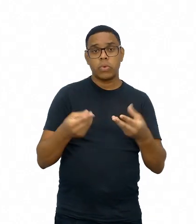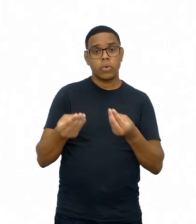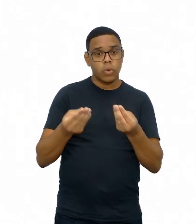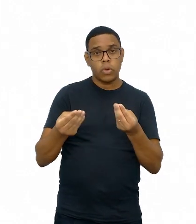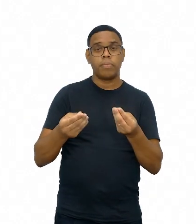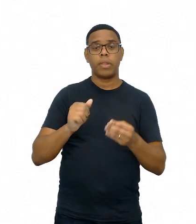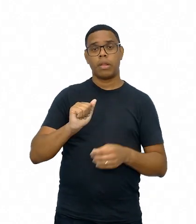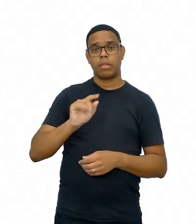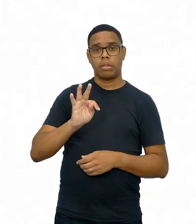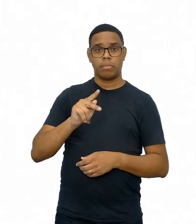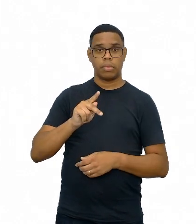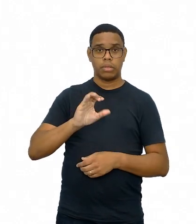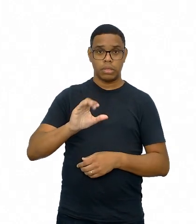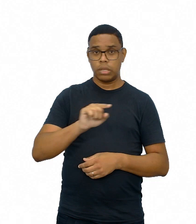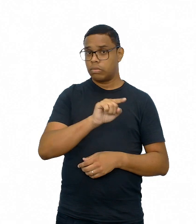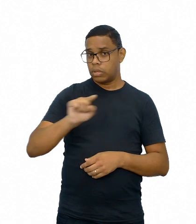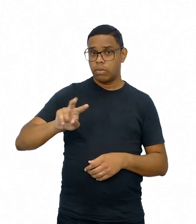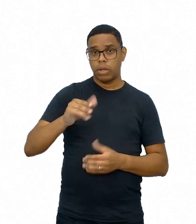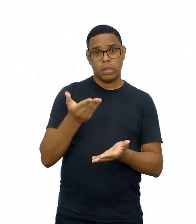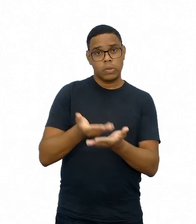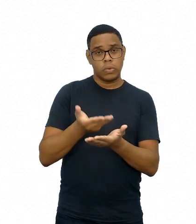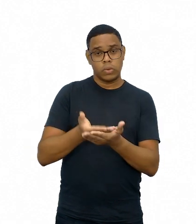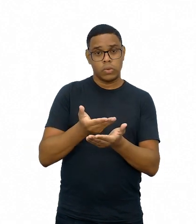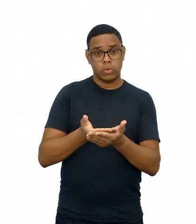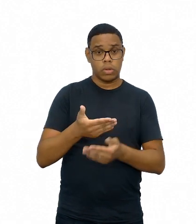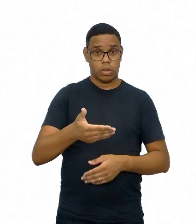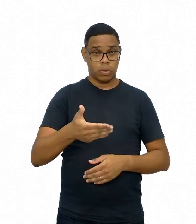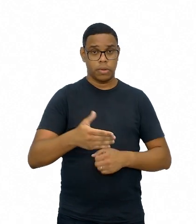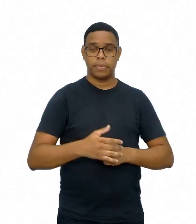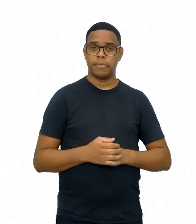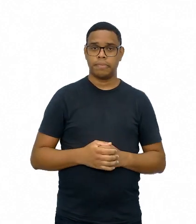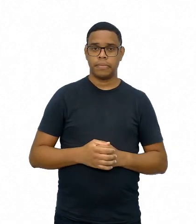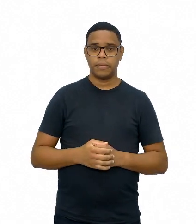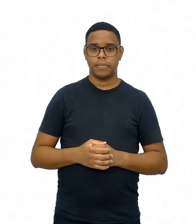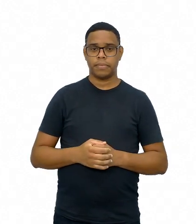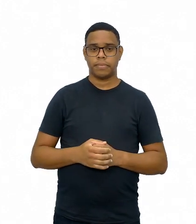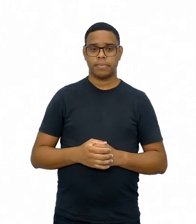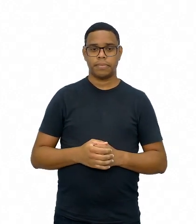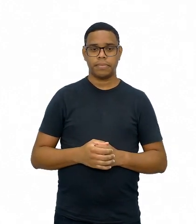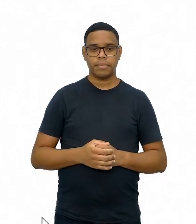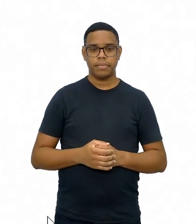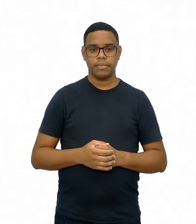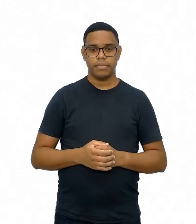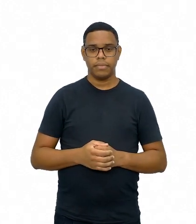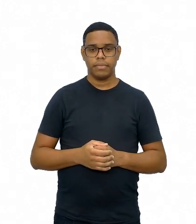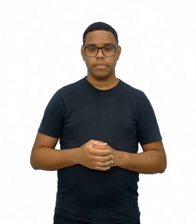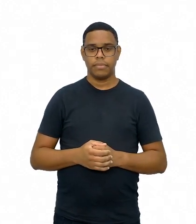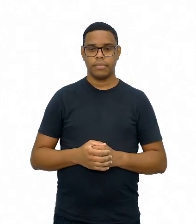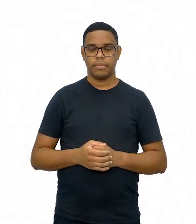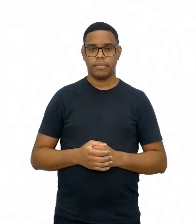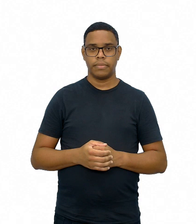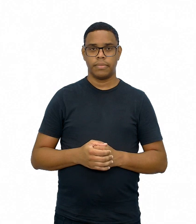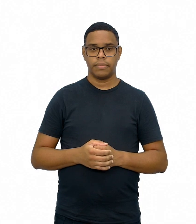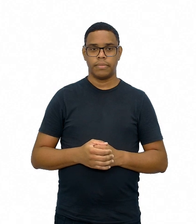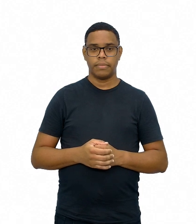da TPC, que vocês farão logo mais. Seguindo.